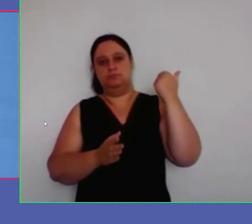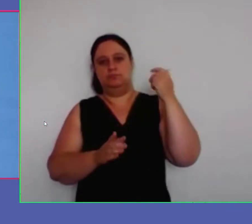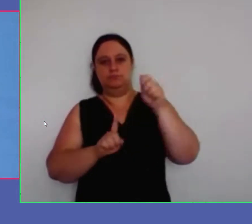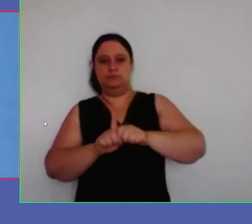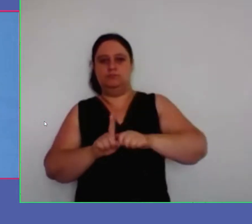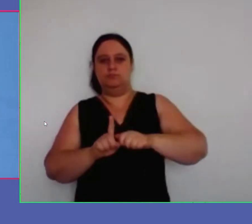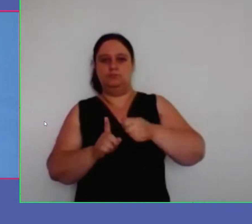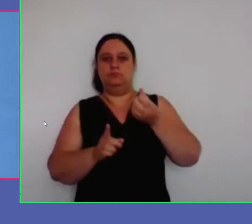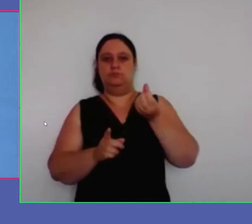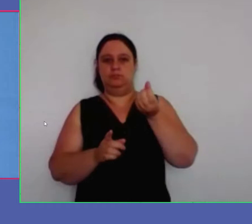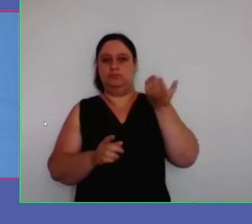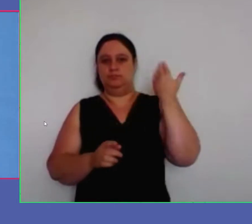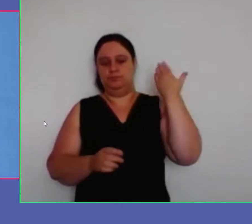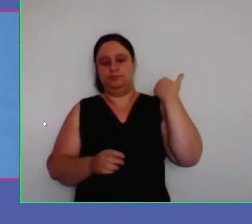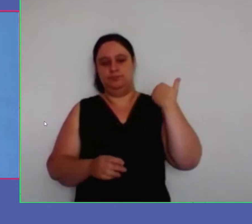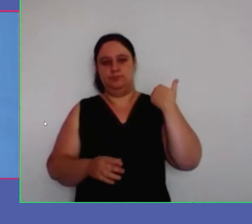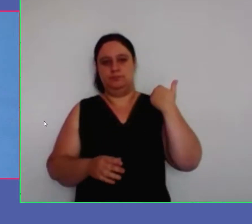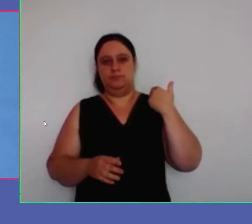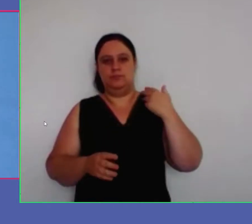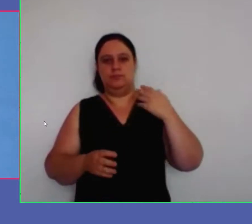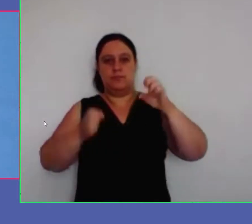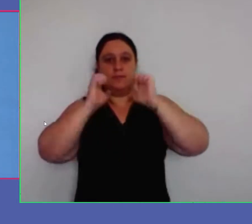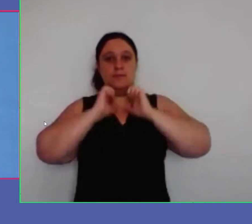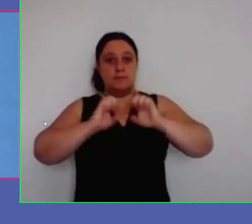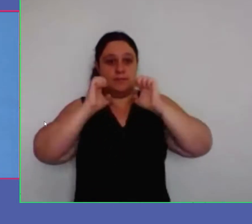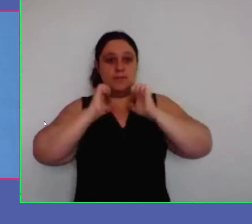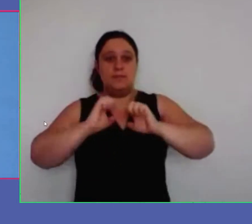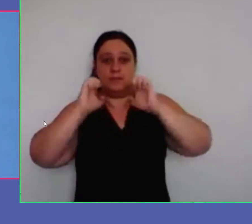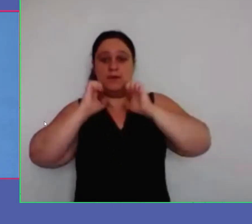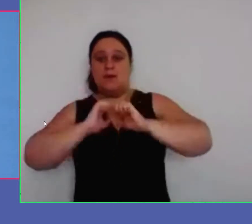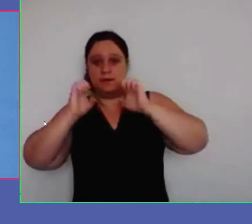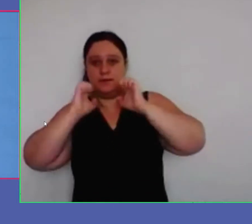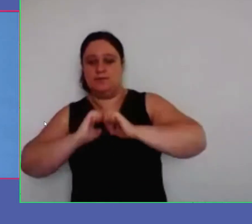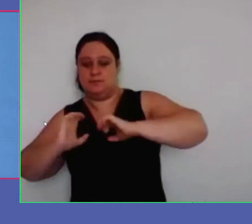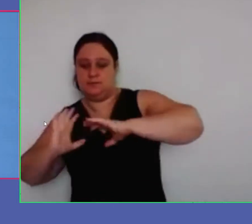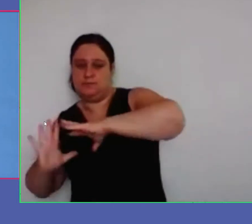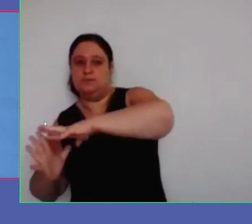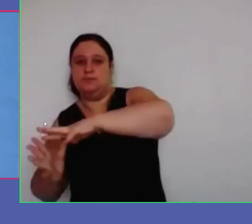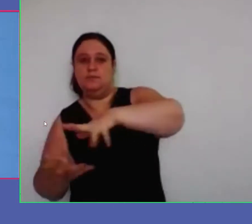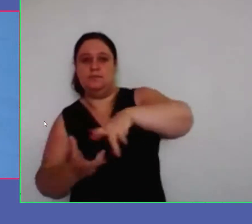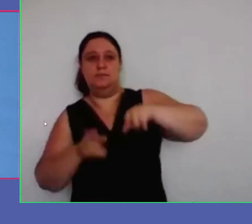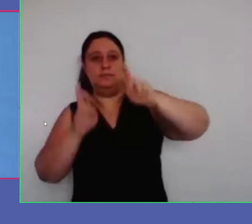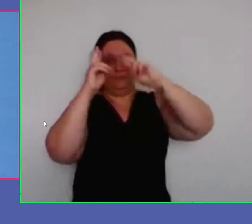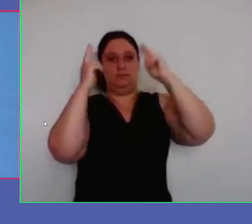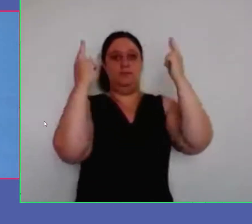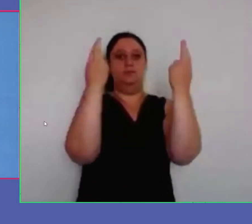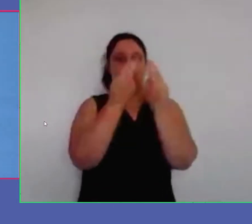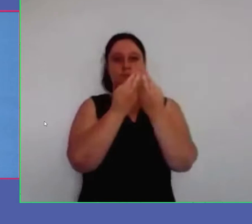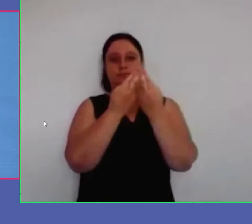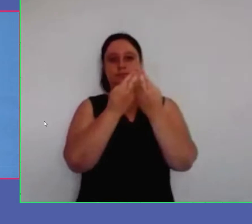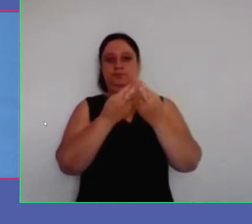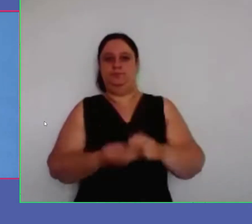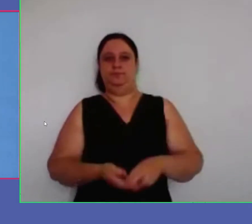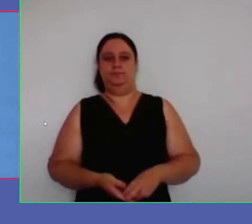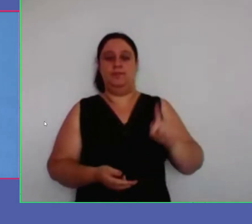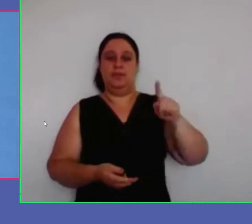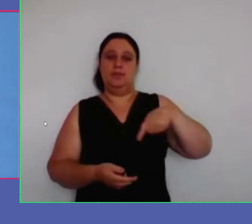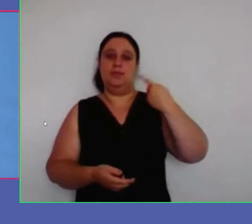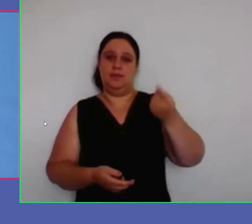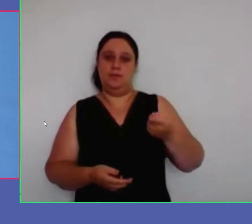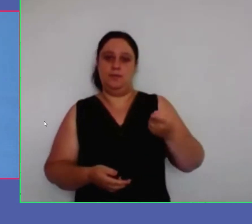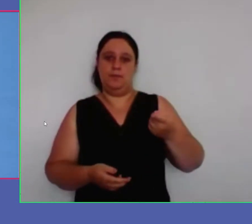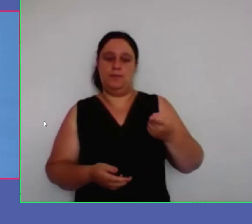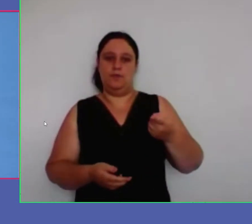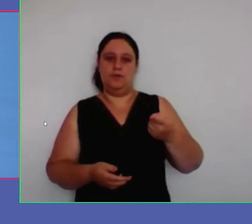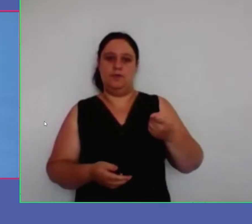pregado este Evangelho do Reino. E a sequência é: e então virá